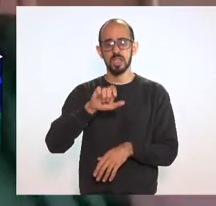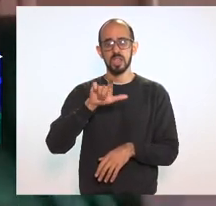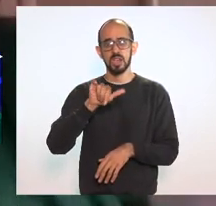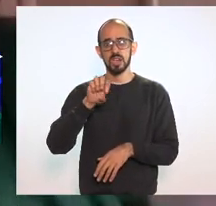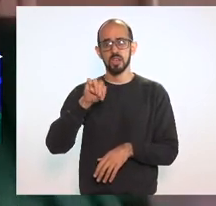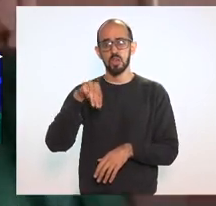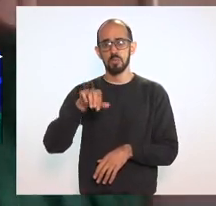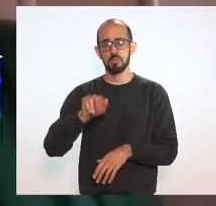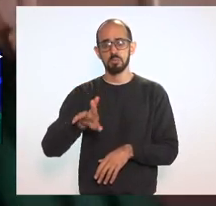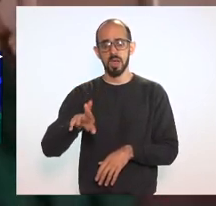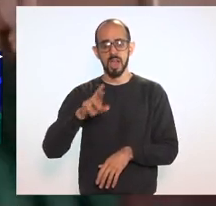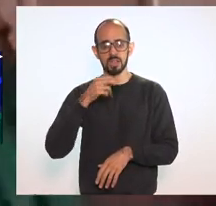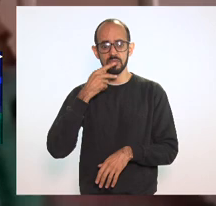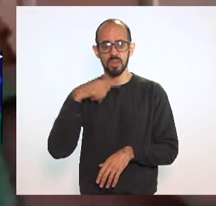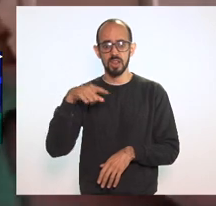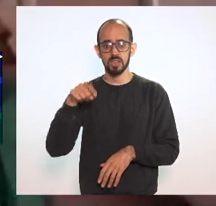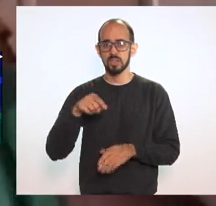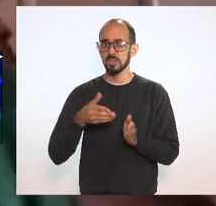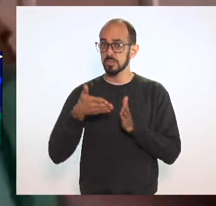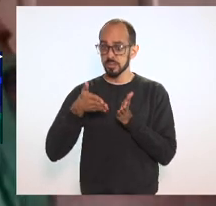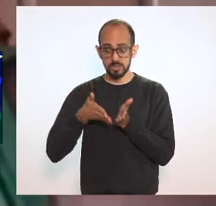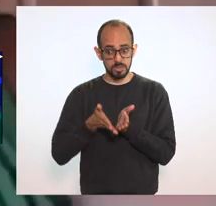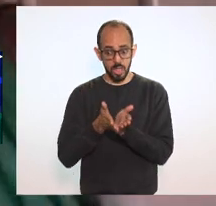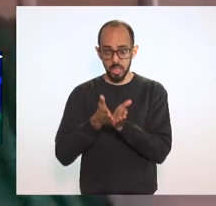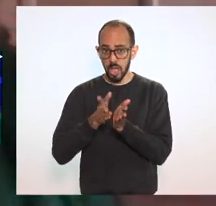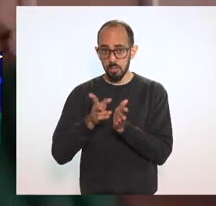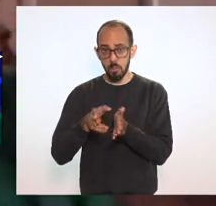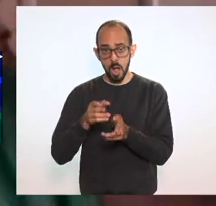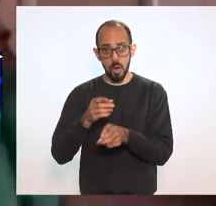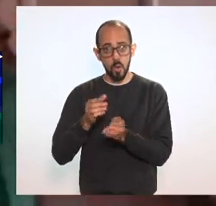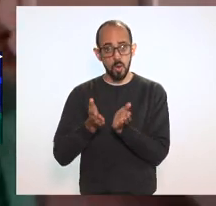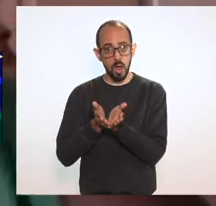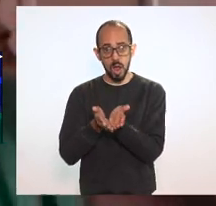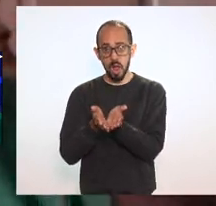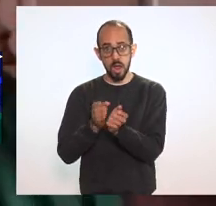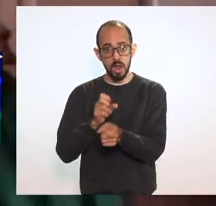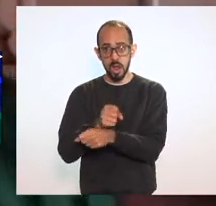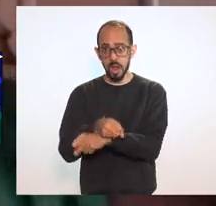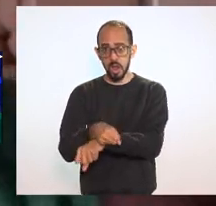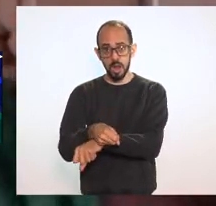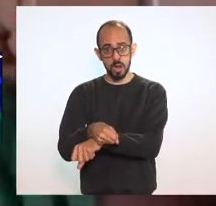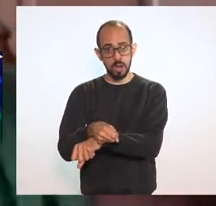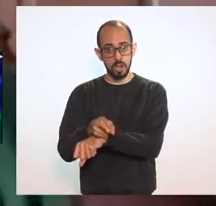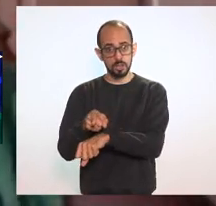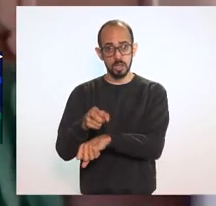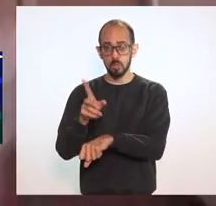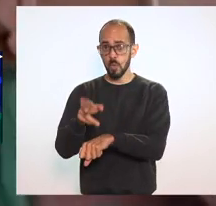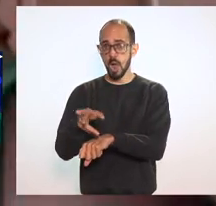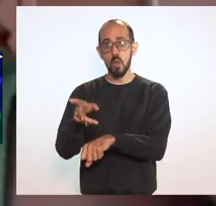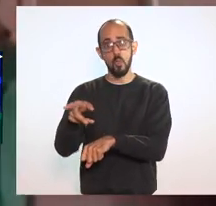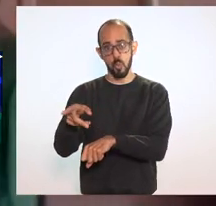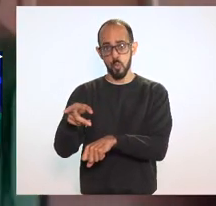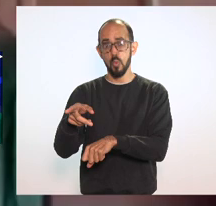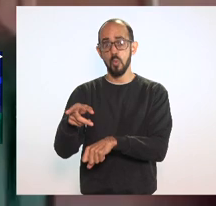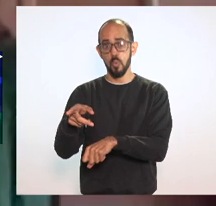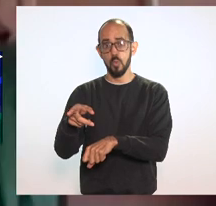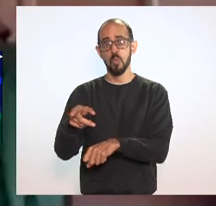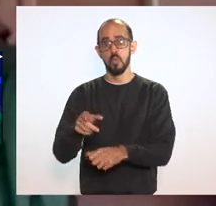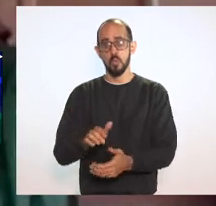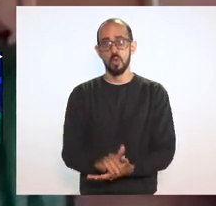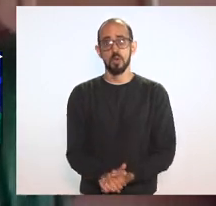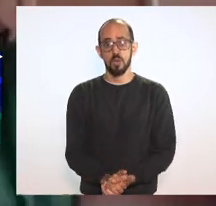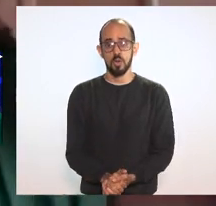são verdadeiros navios Negreiros pessoas sufocada dentro desses meios de transporte e